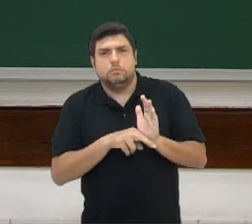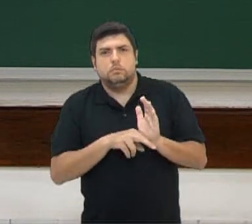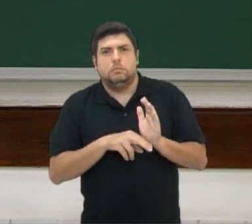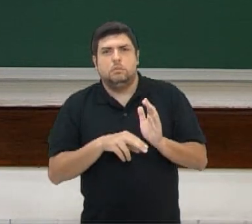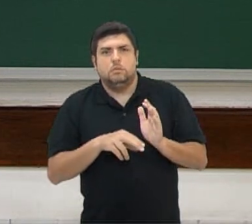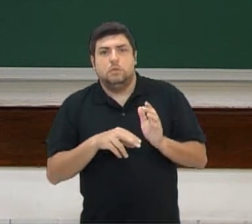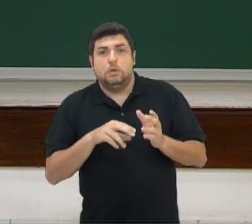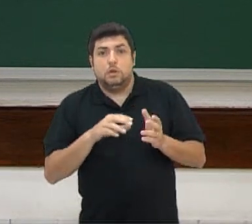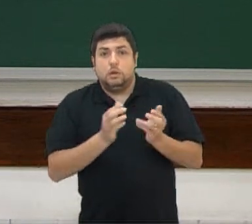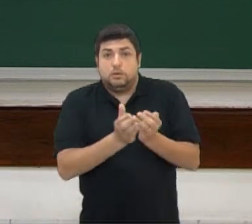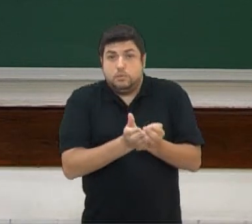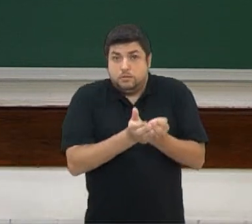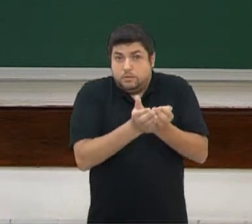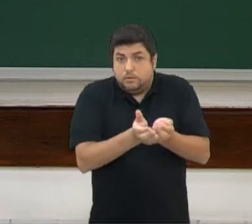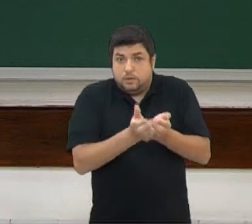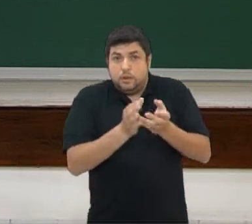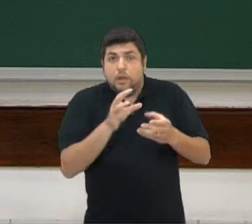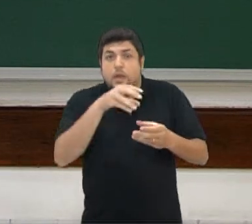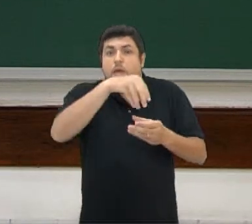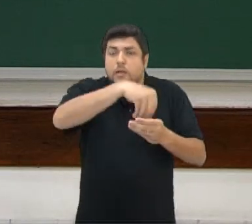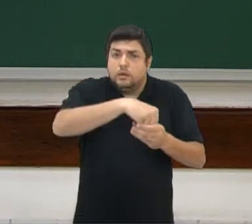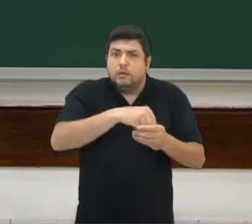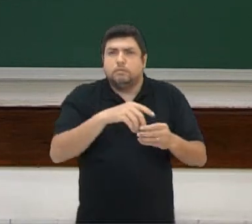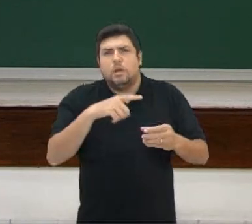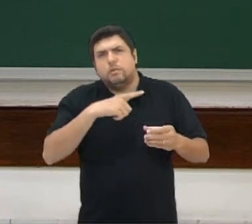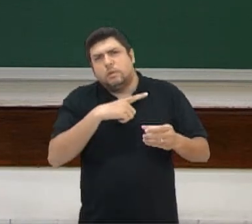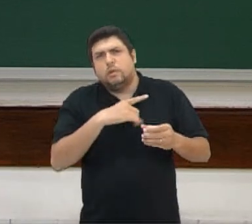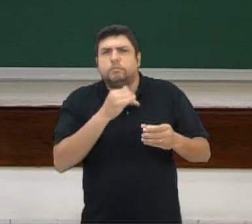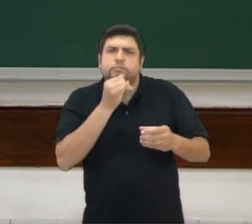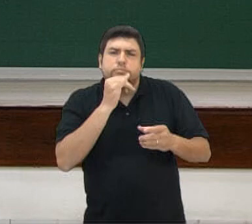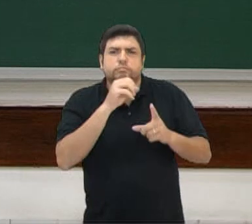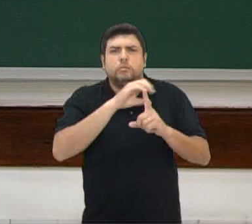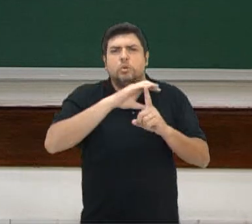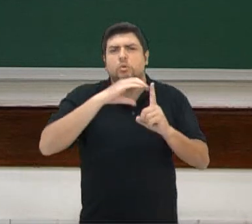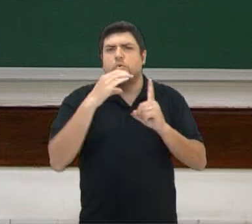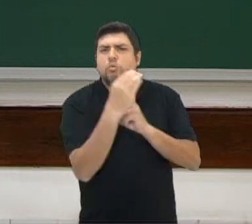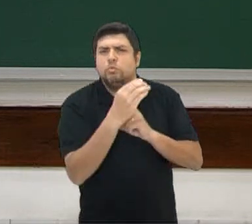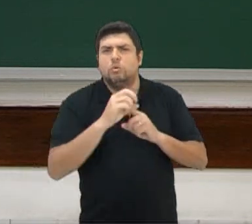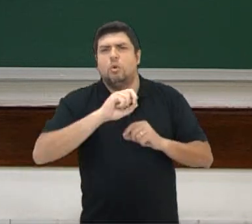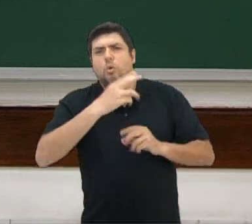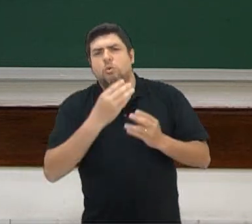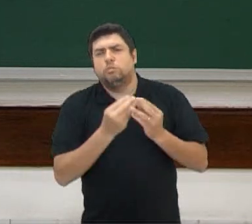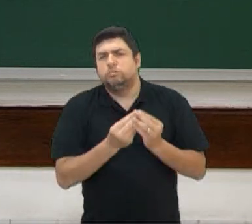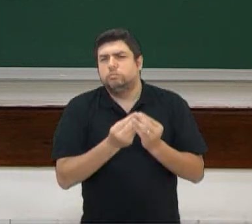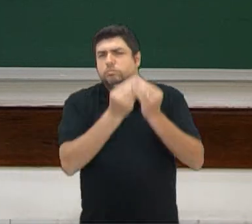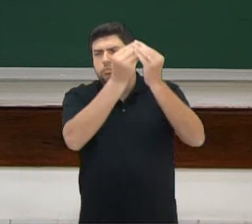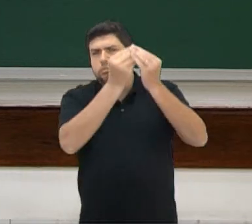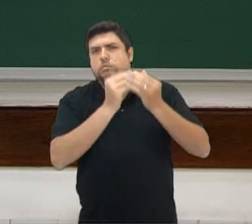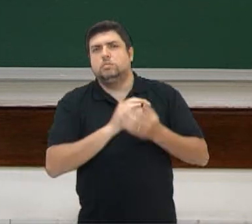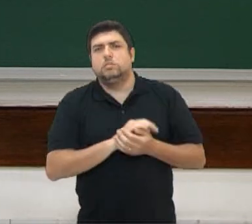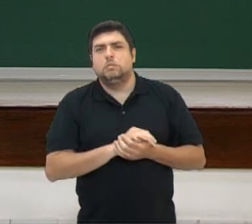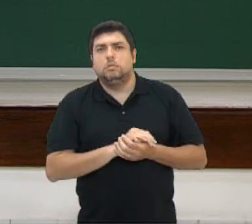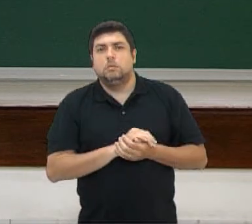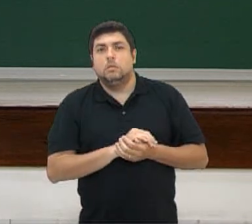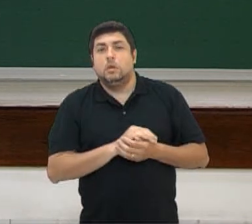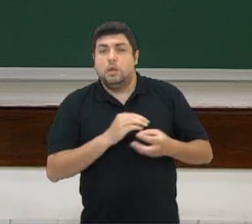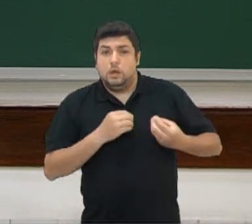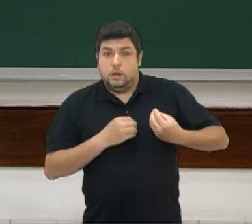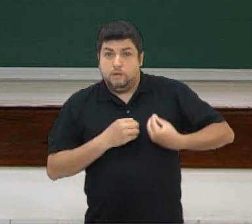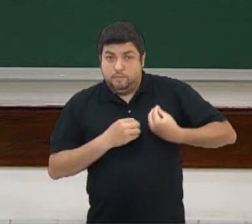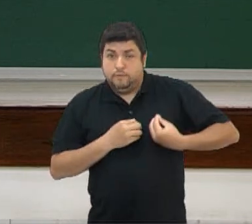às vezes, também a crença religiosa, tem ali algum culto, alguma missa. A pessoa ela vai vivendo, mas num ambiente